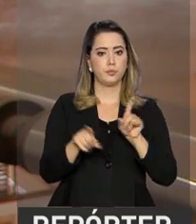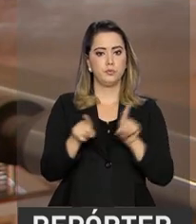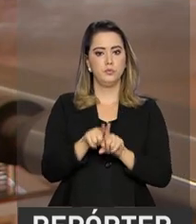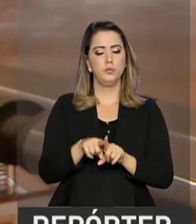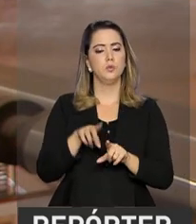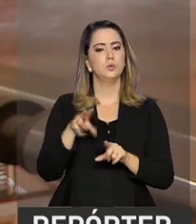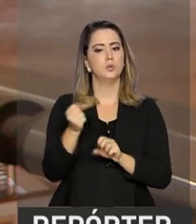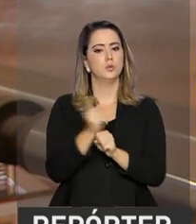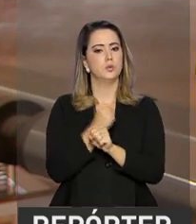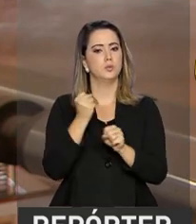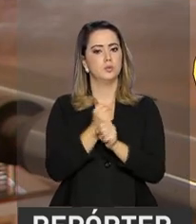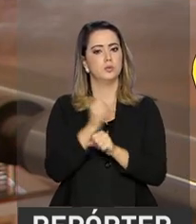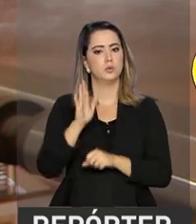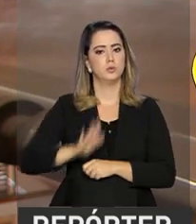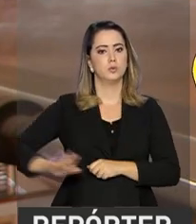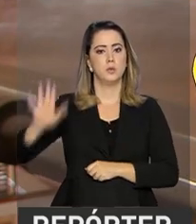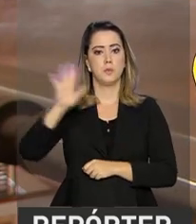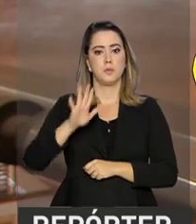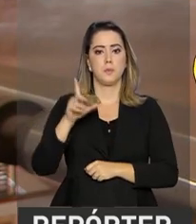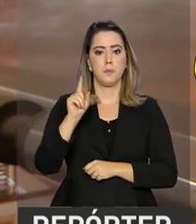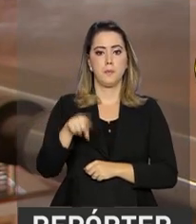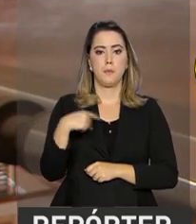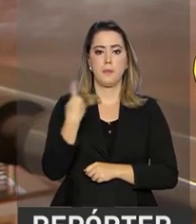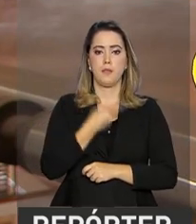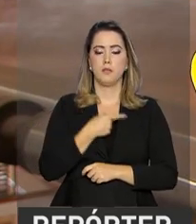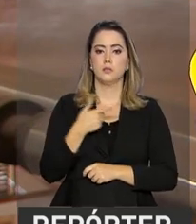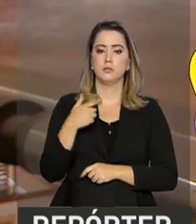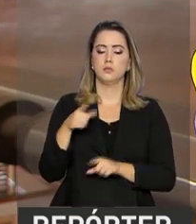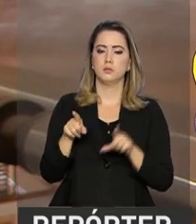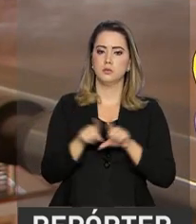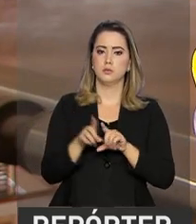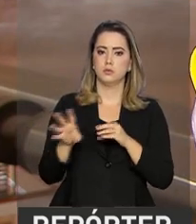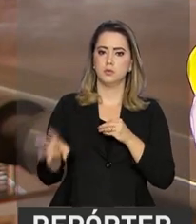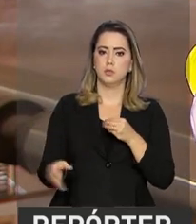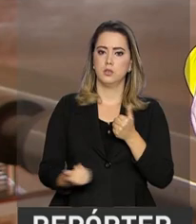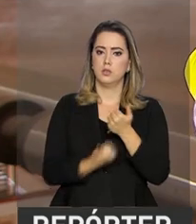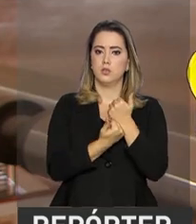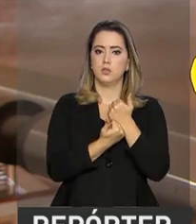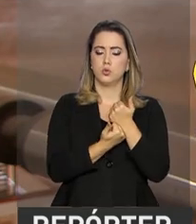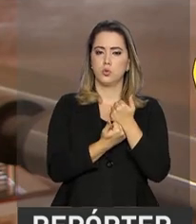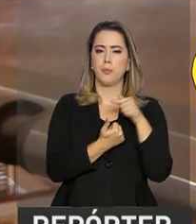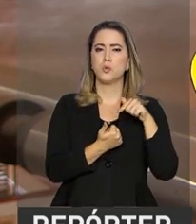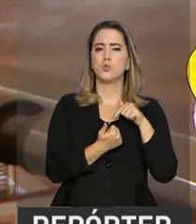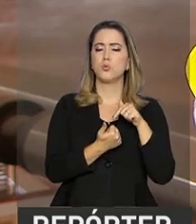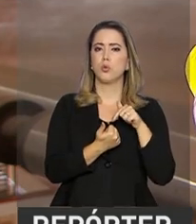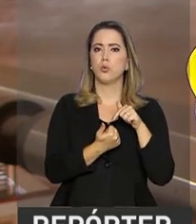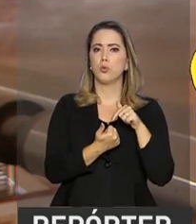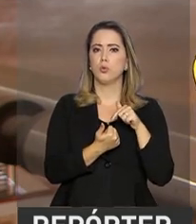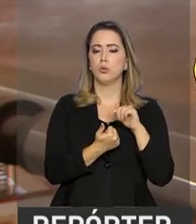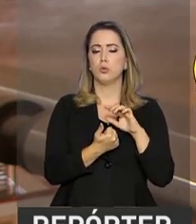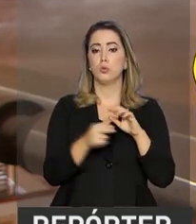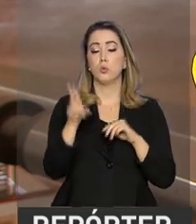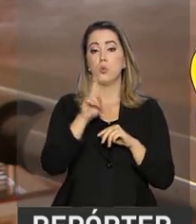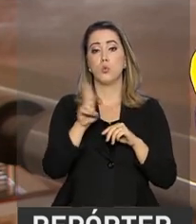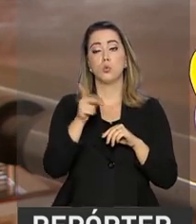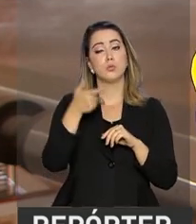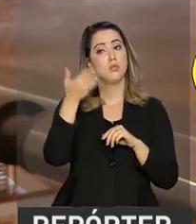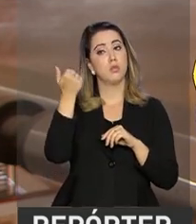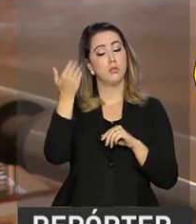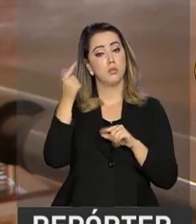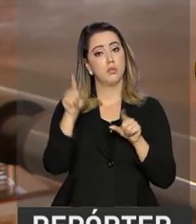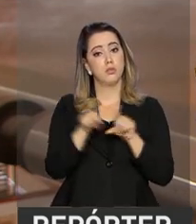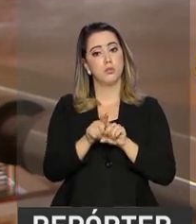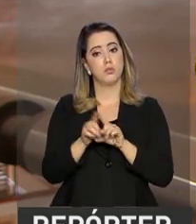a construção é nacional. A gente, inclusive, substituiu componentes que iam ser utilizados no prédio, que